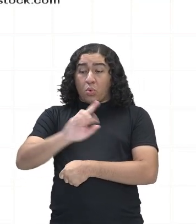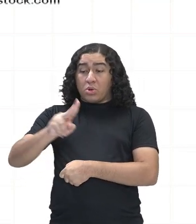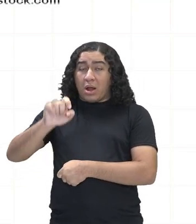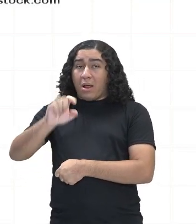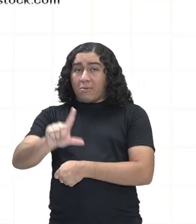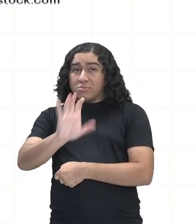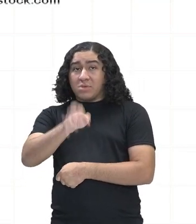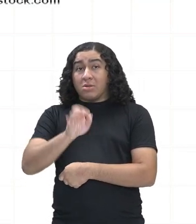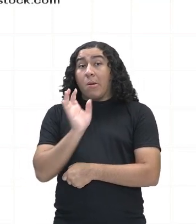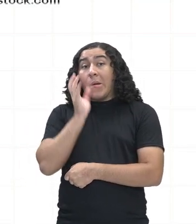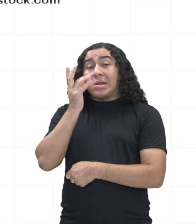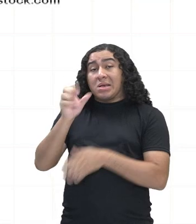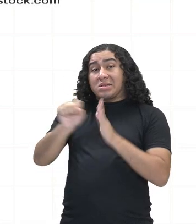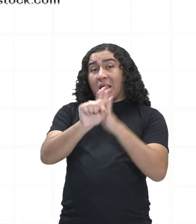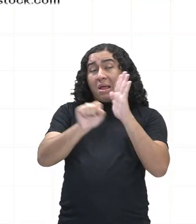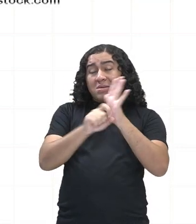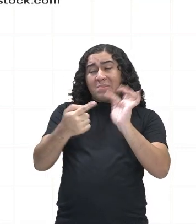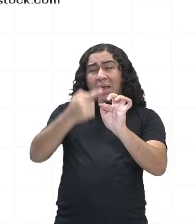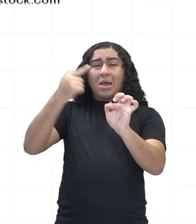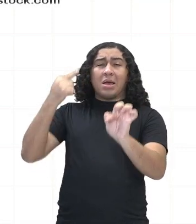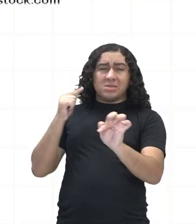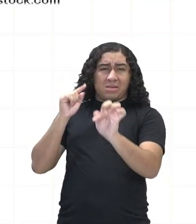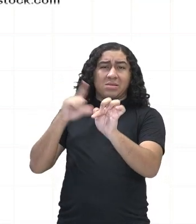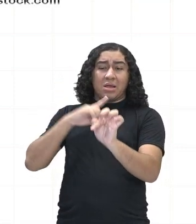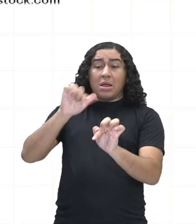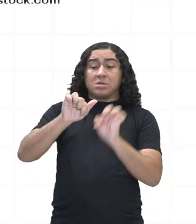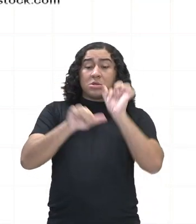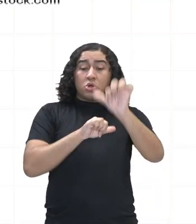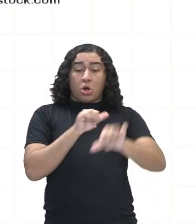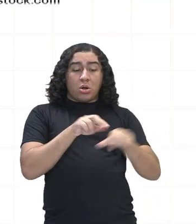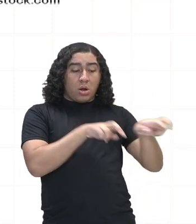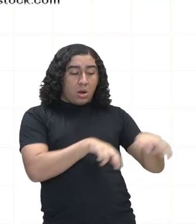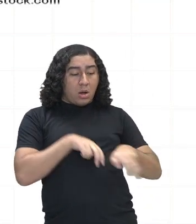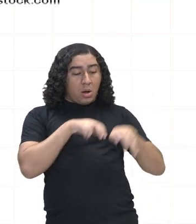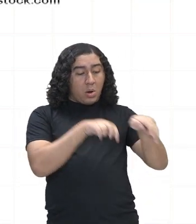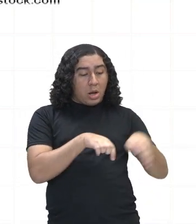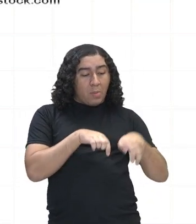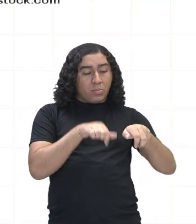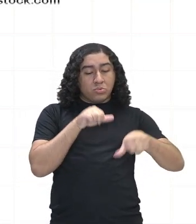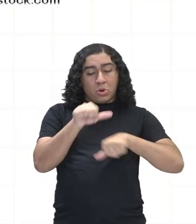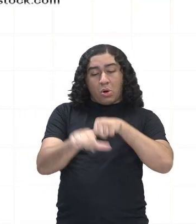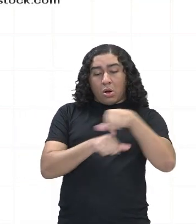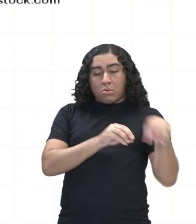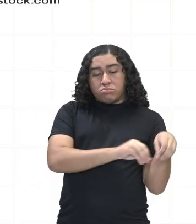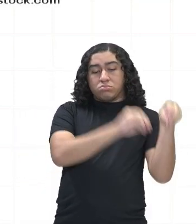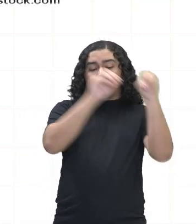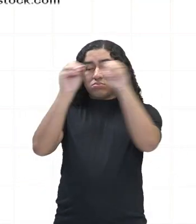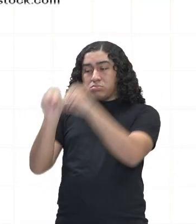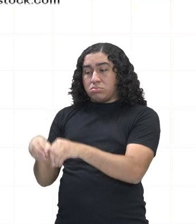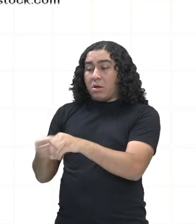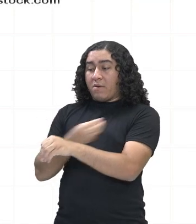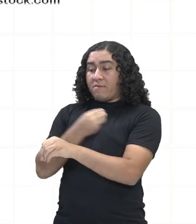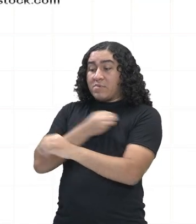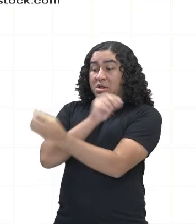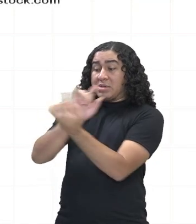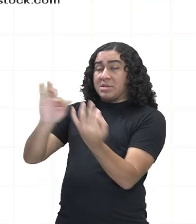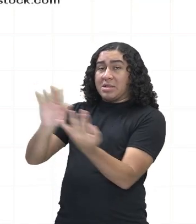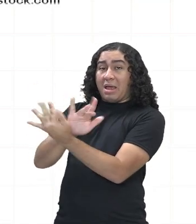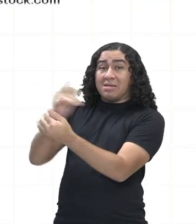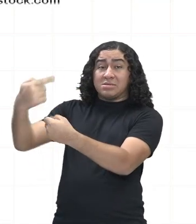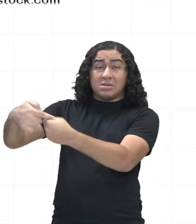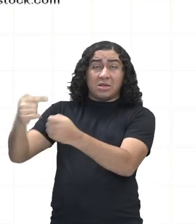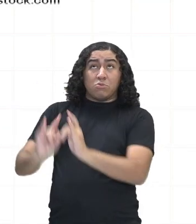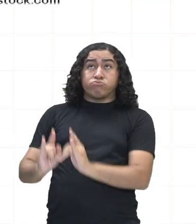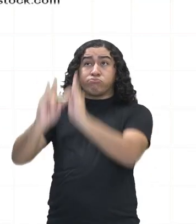ao longo dos séculos aí na humanidade, né? Essa troca do campo pela cidade, né? Pessoas que são do interior e vão morar na cidade grande, isso